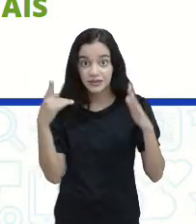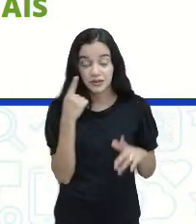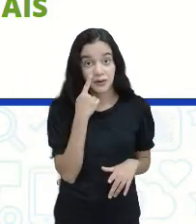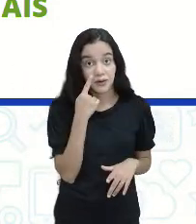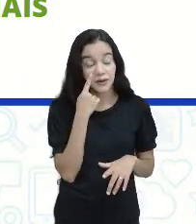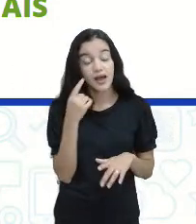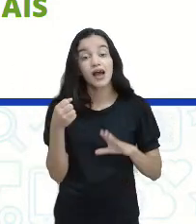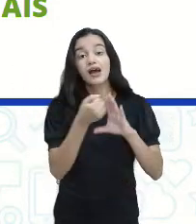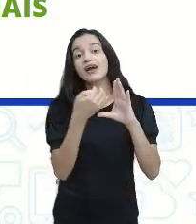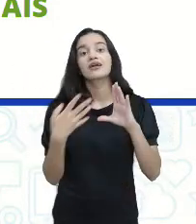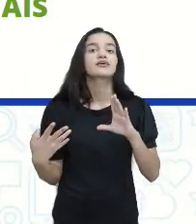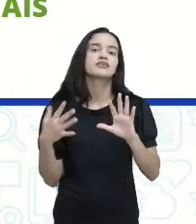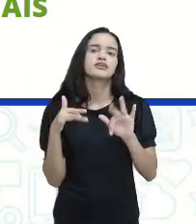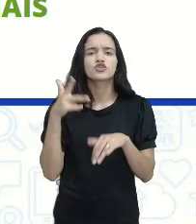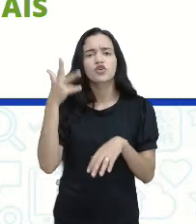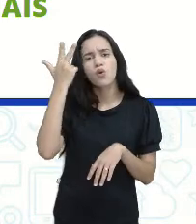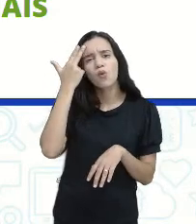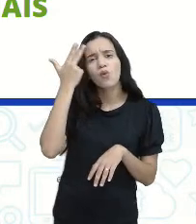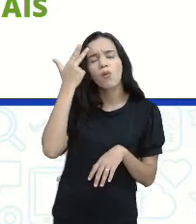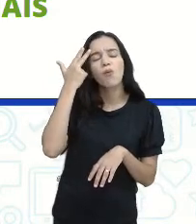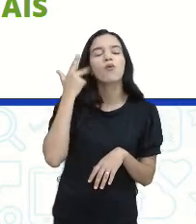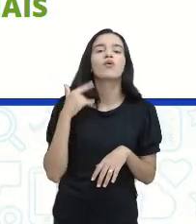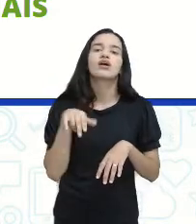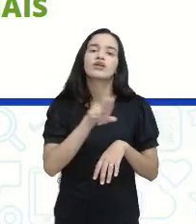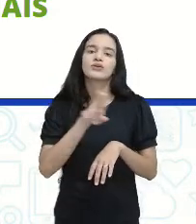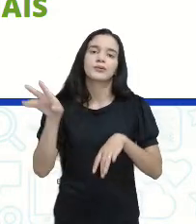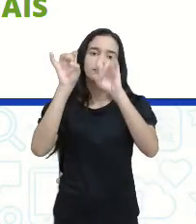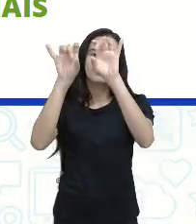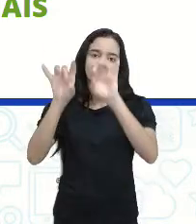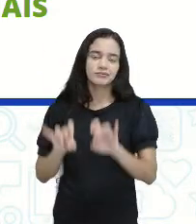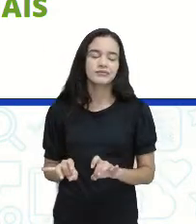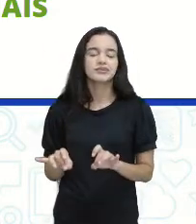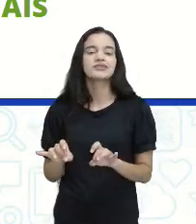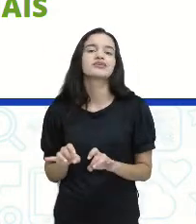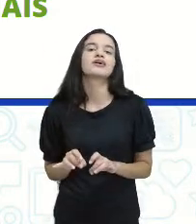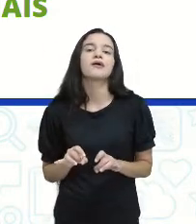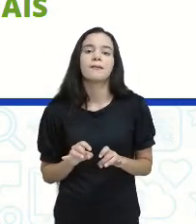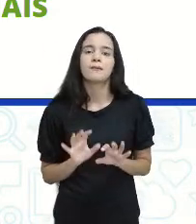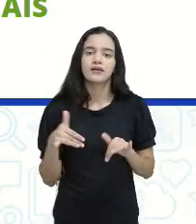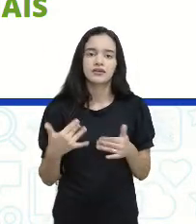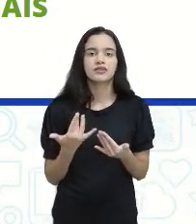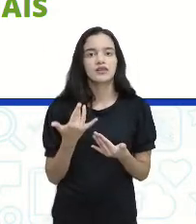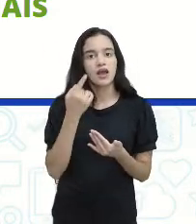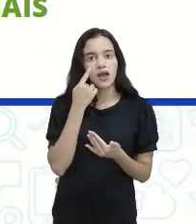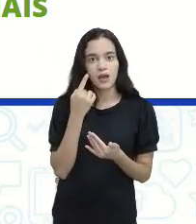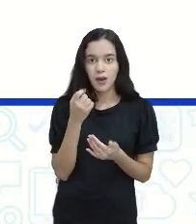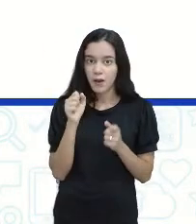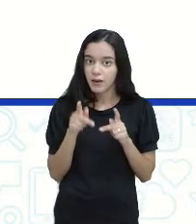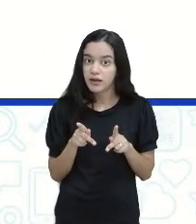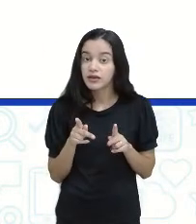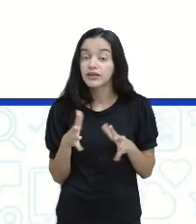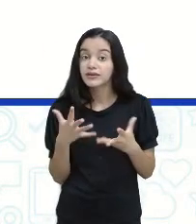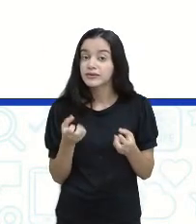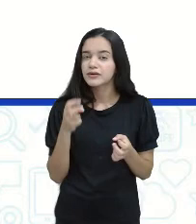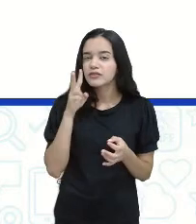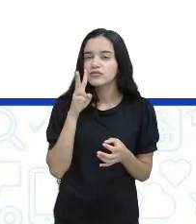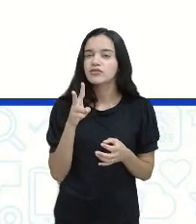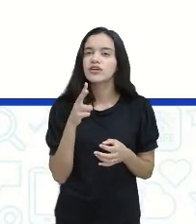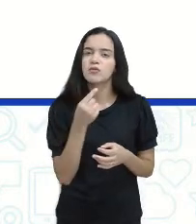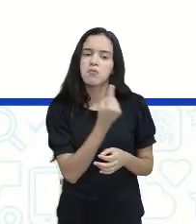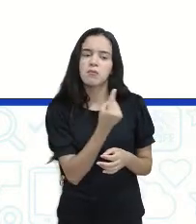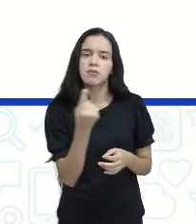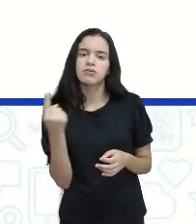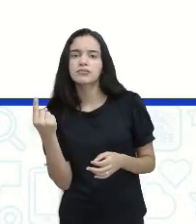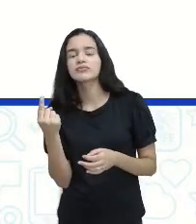Então, características comuns e nomes especiais, né, vão sendo dados a esses elementos, tá? Então, vamos ver um por um